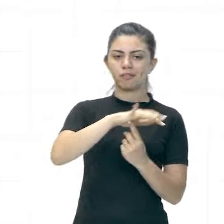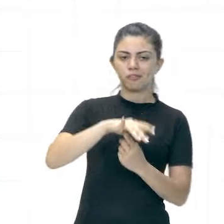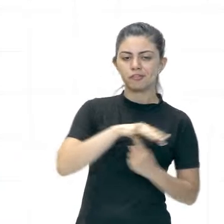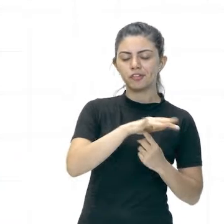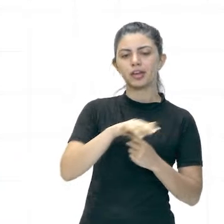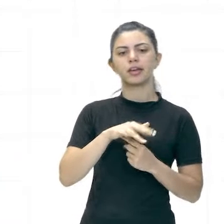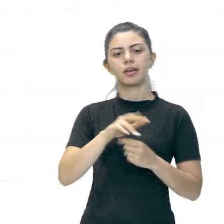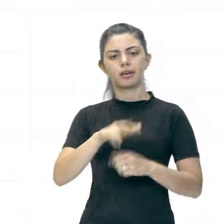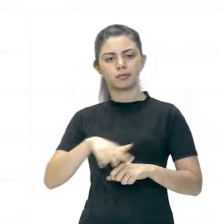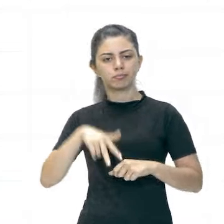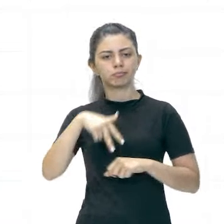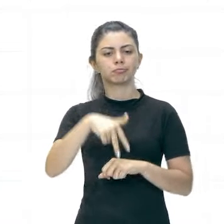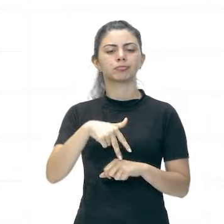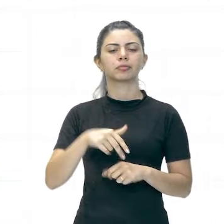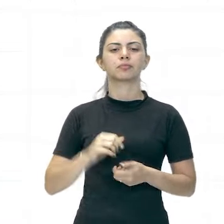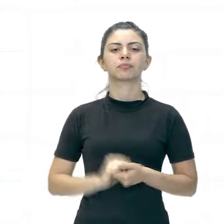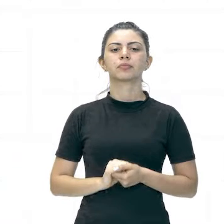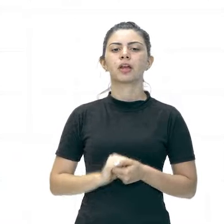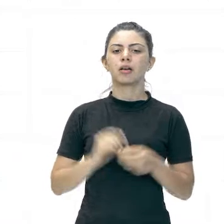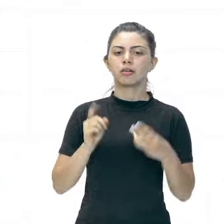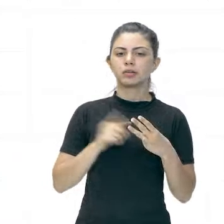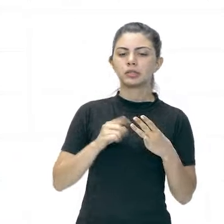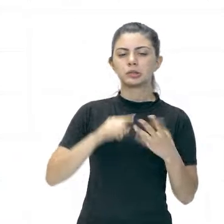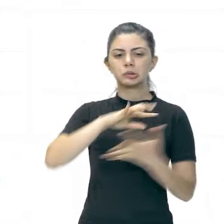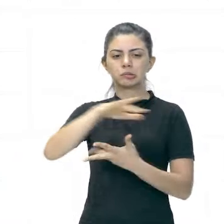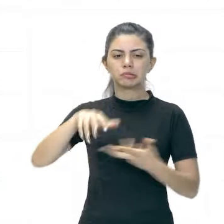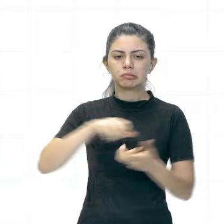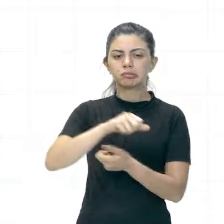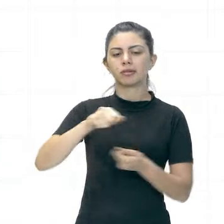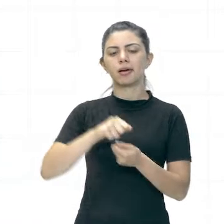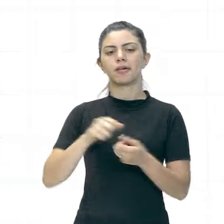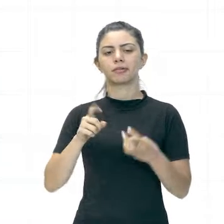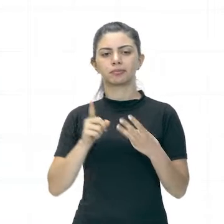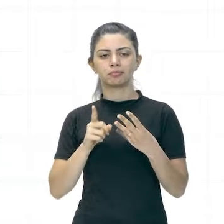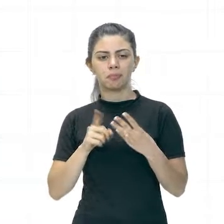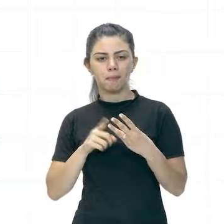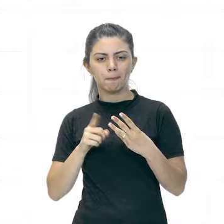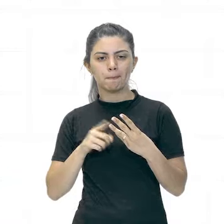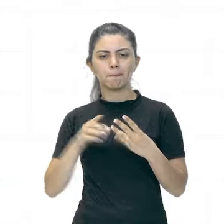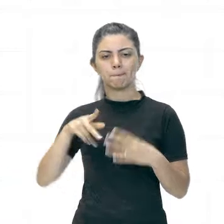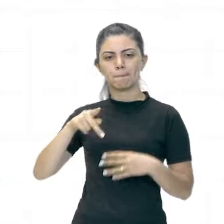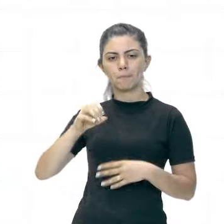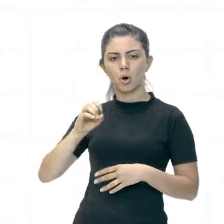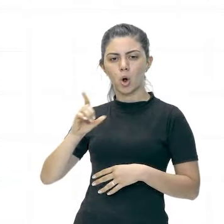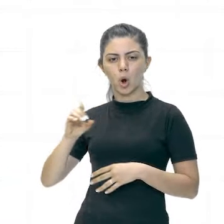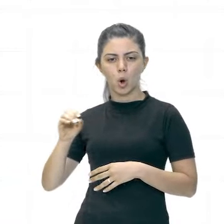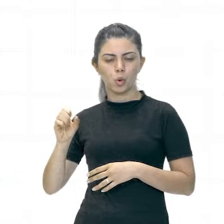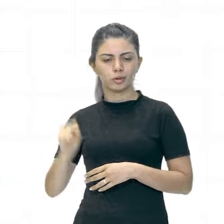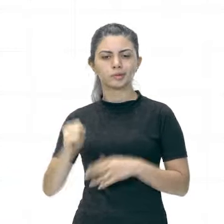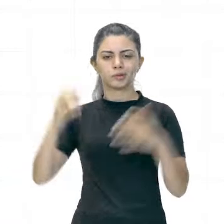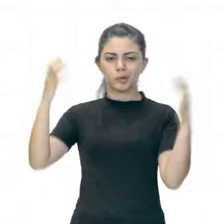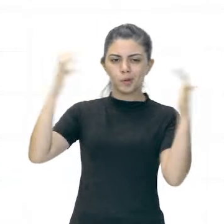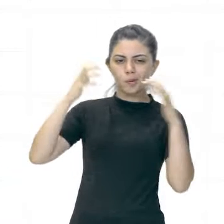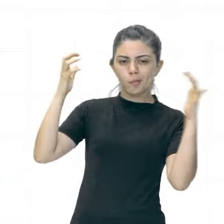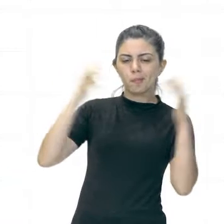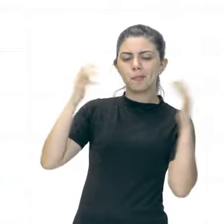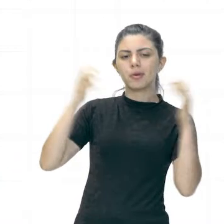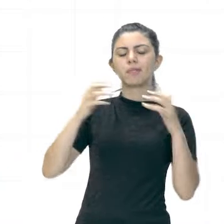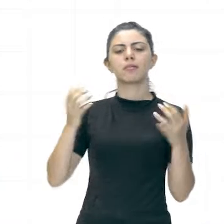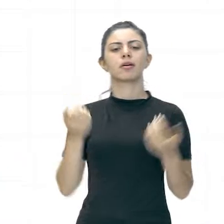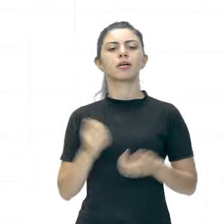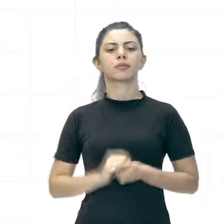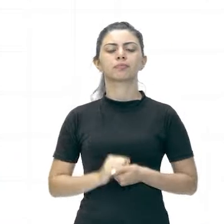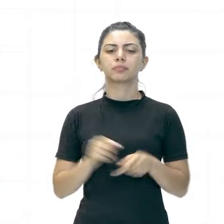leverage, alavancar, sustainable, sustentável, hubs, polos, take a shower, tomar